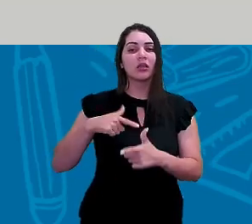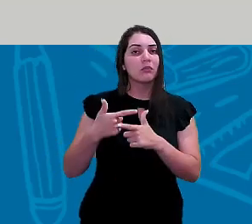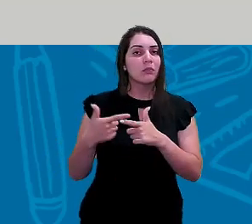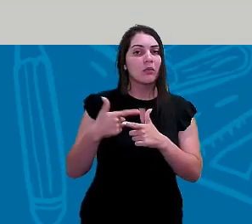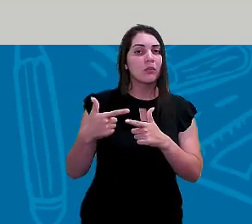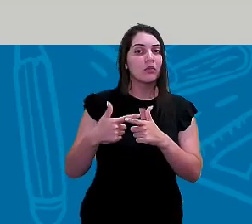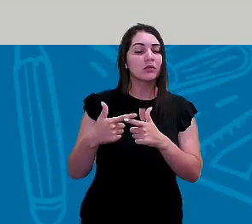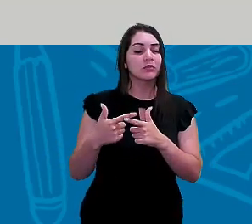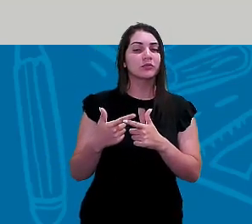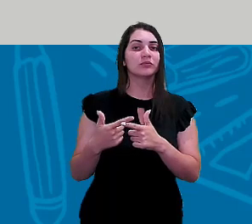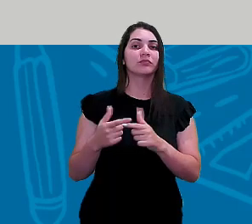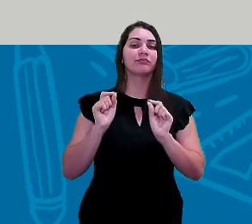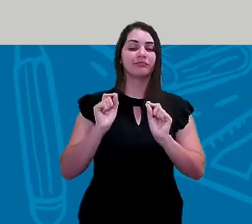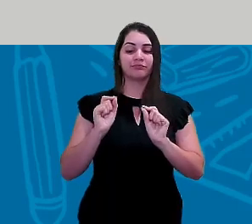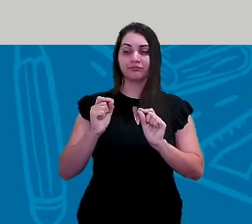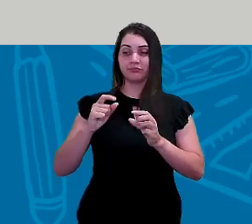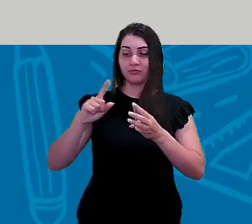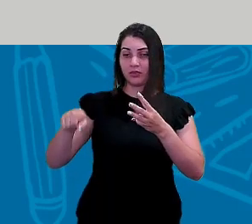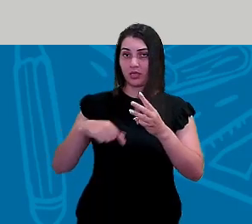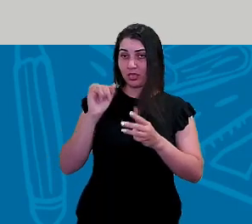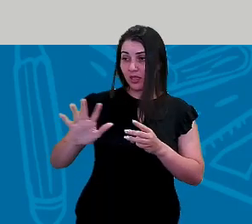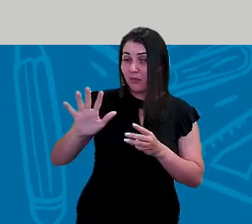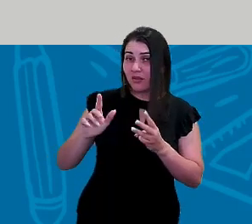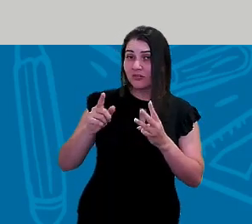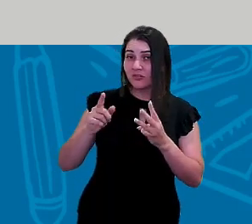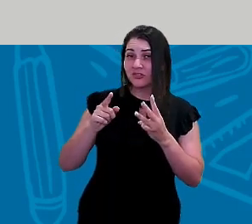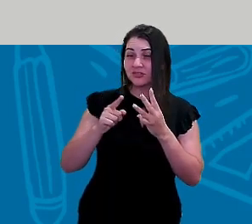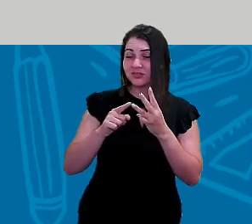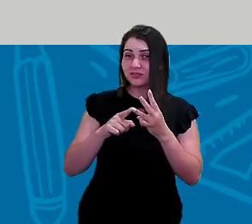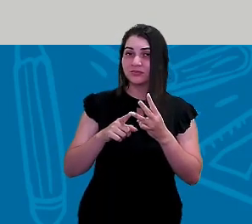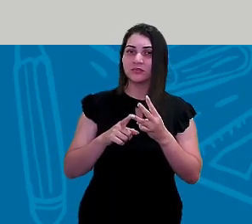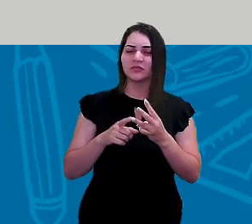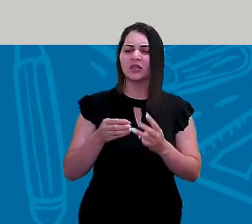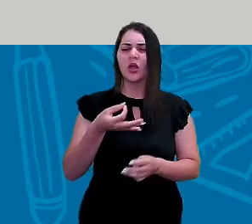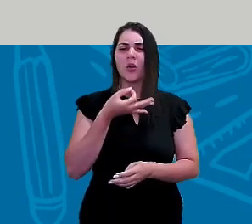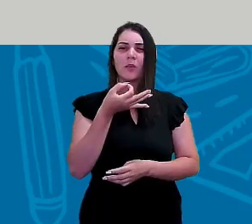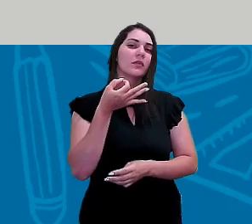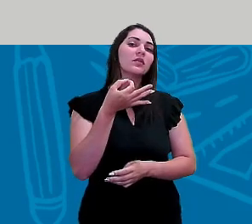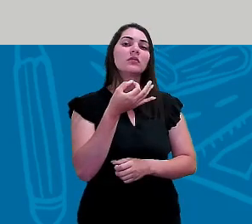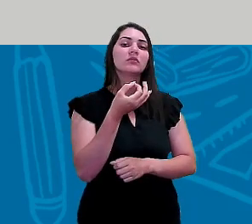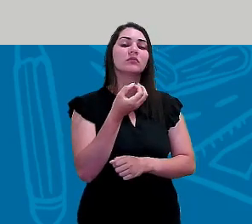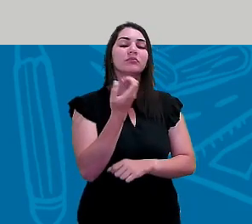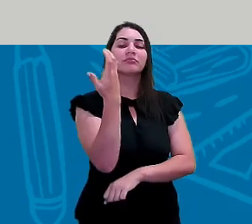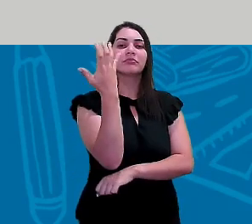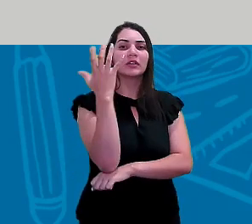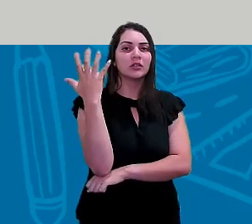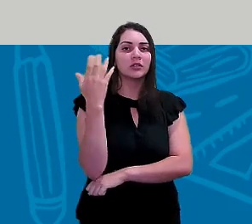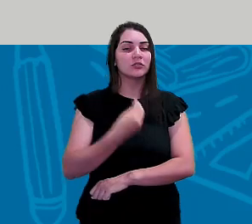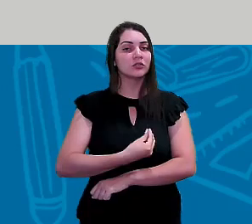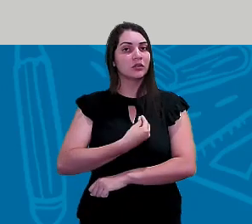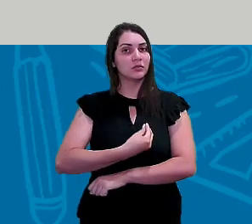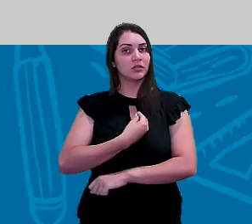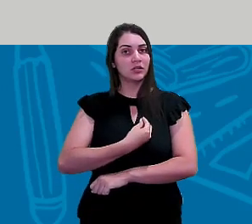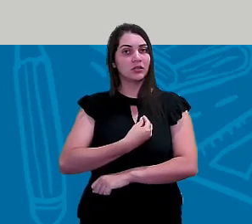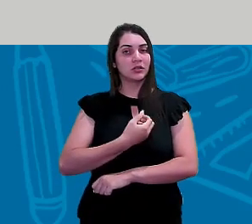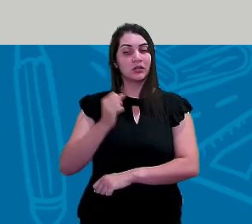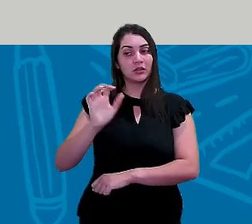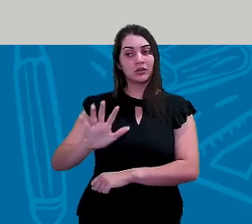3? Em sua opinião, a natureza está presente nos elementos mostrados na imagem